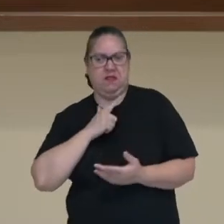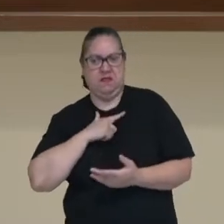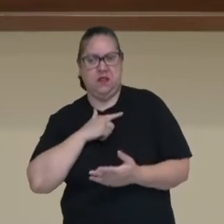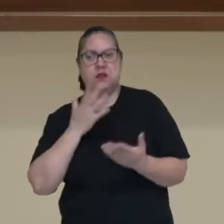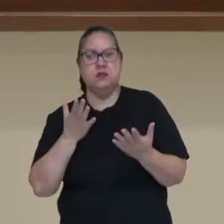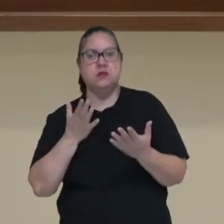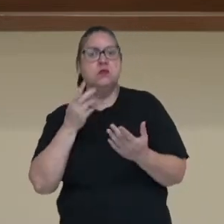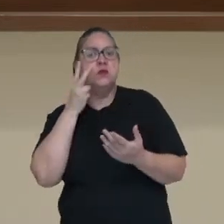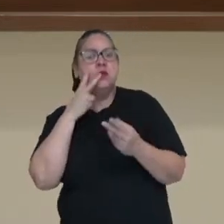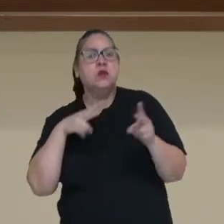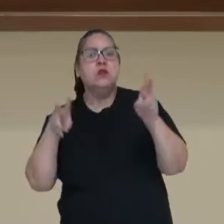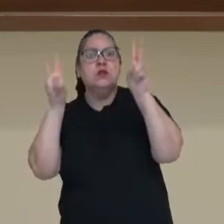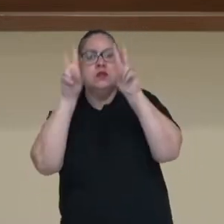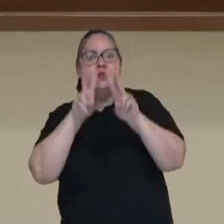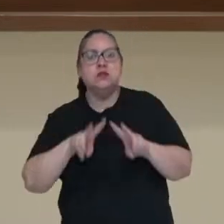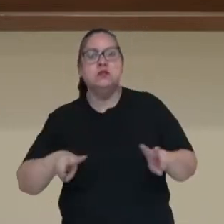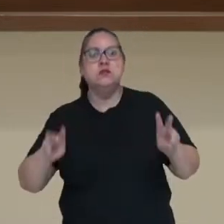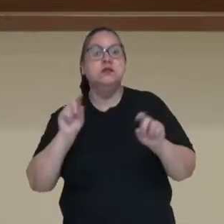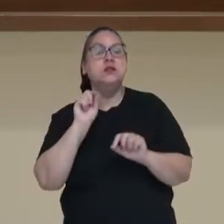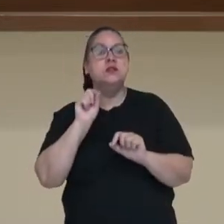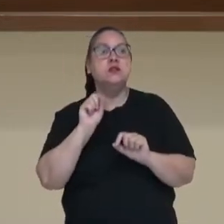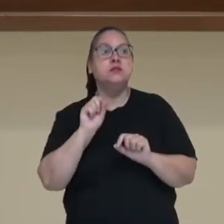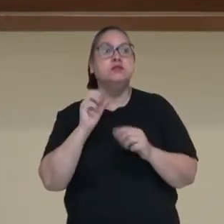cosmovisão. Isso é um etnocentrismo.